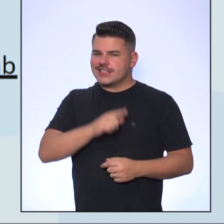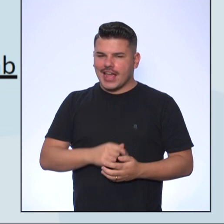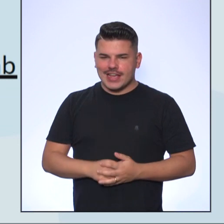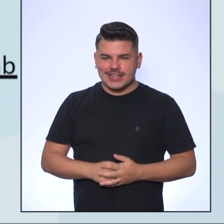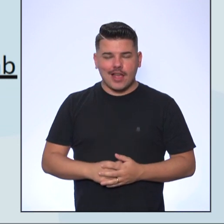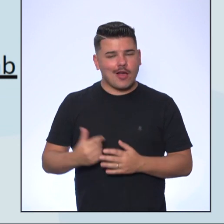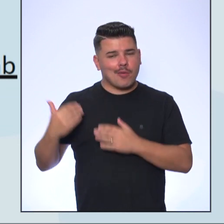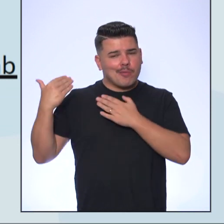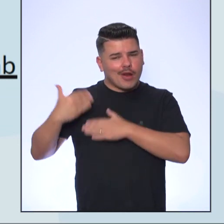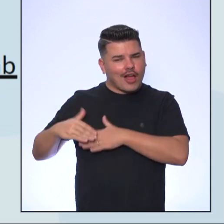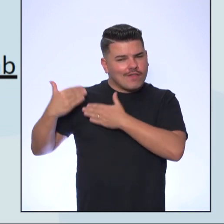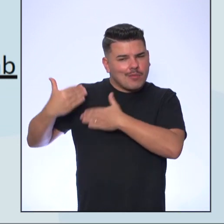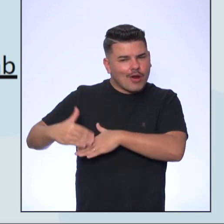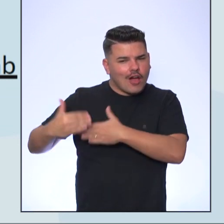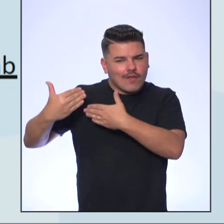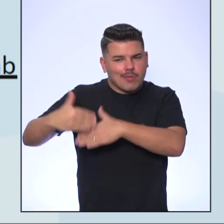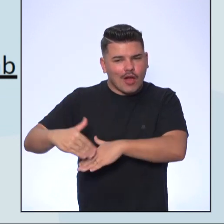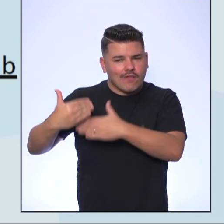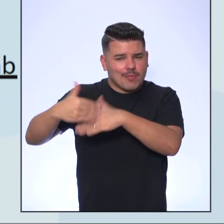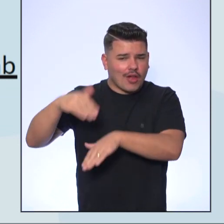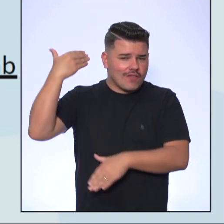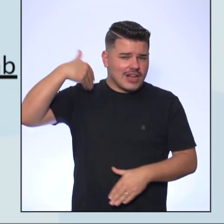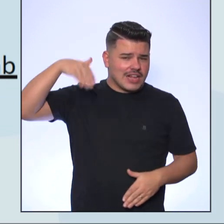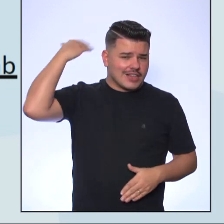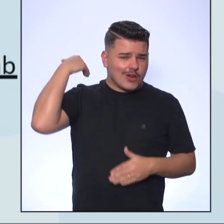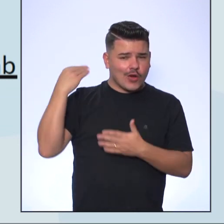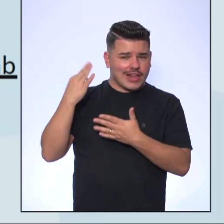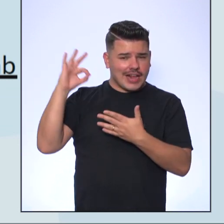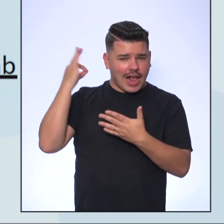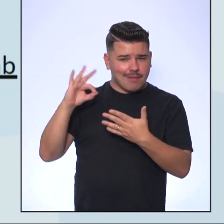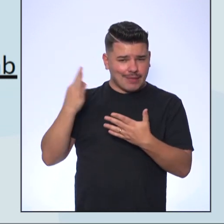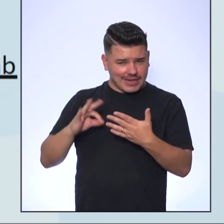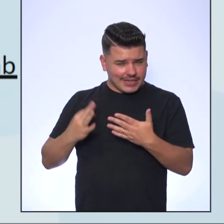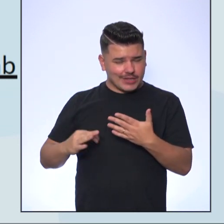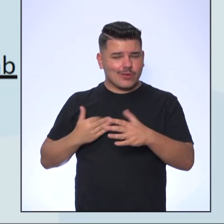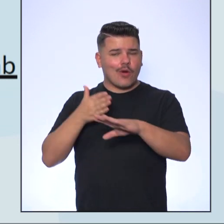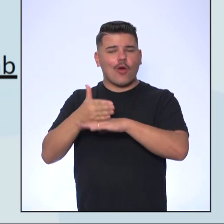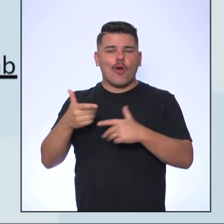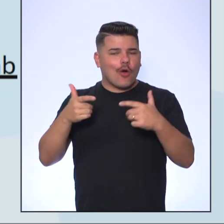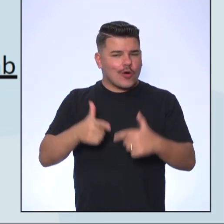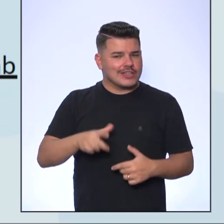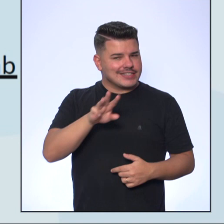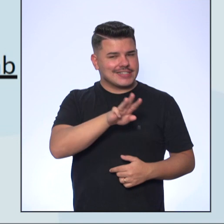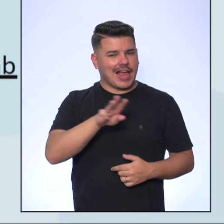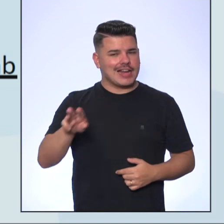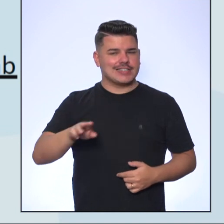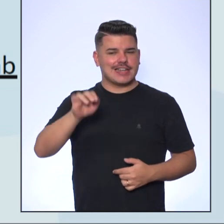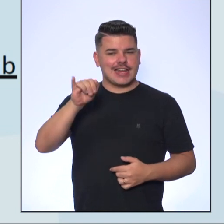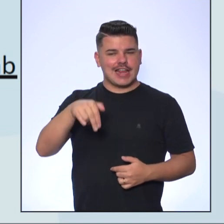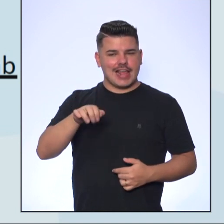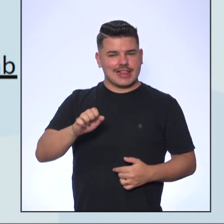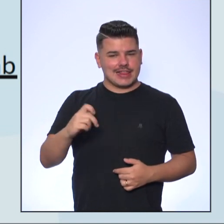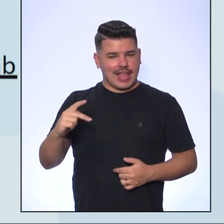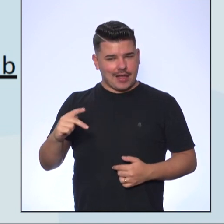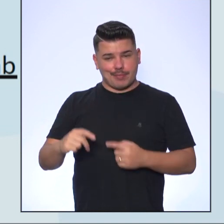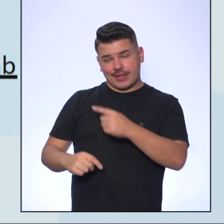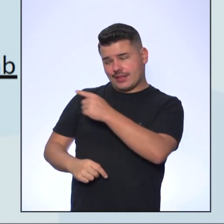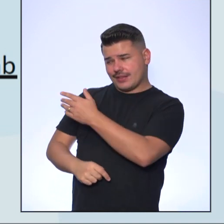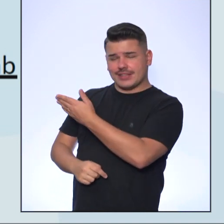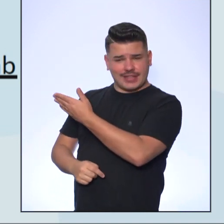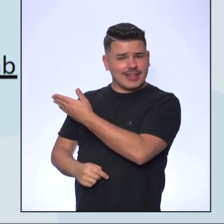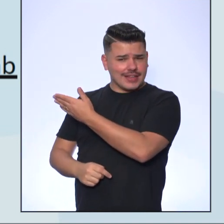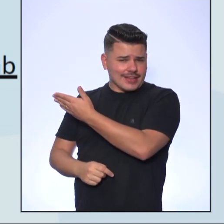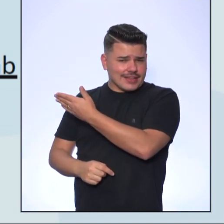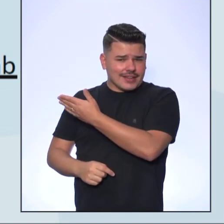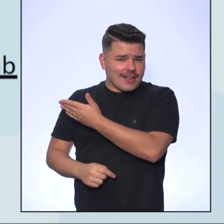as provas e os gabaritos das provas anteriores no site do INEP. Ali, ó, é provas e gabaritos, então é portal.inep.gov, esse